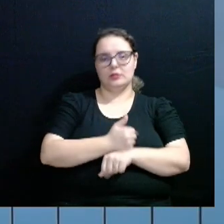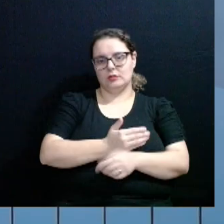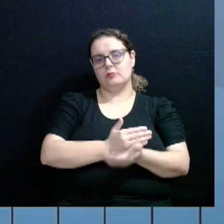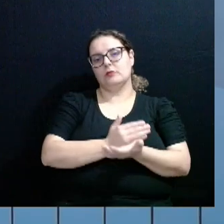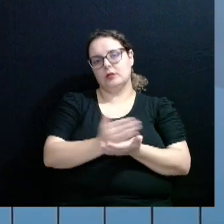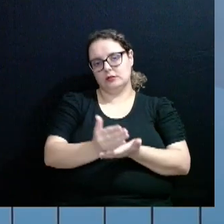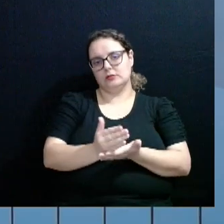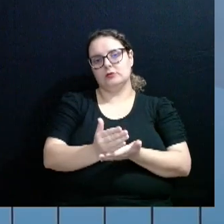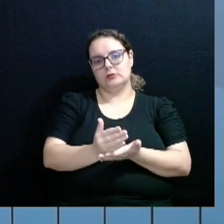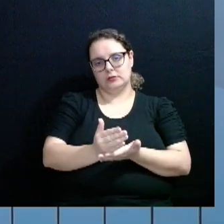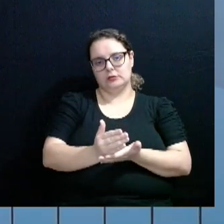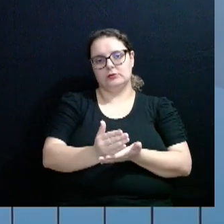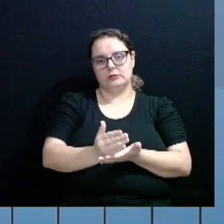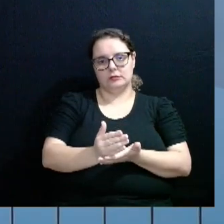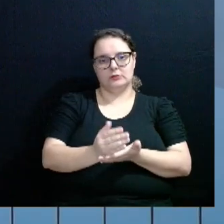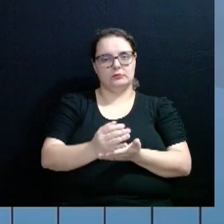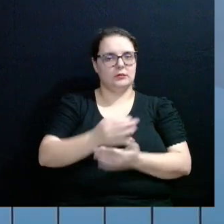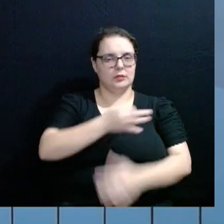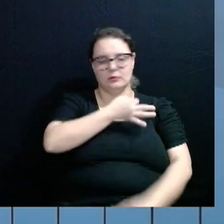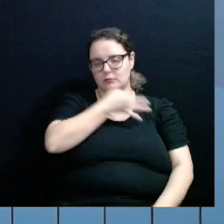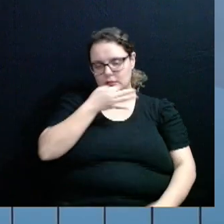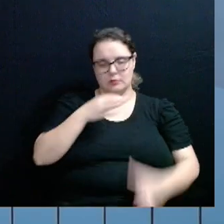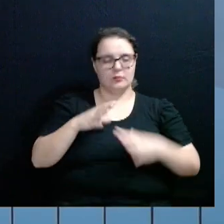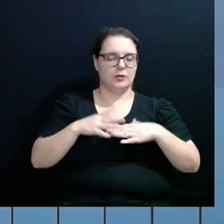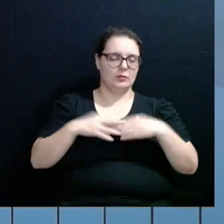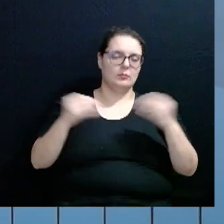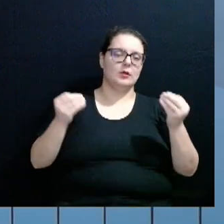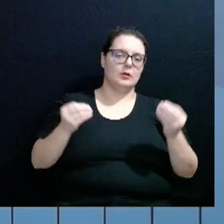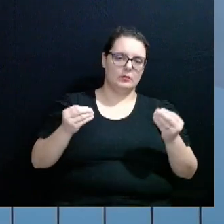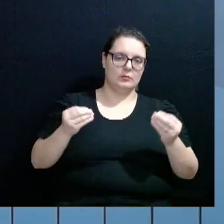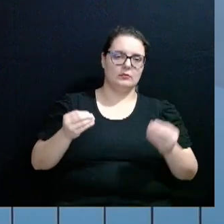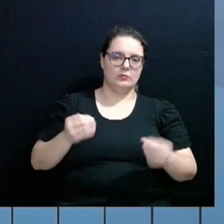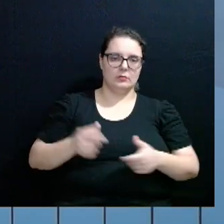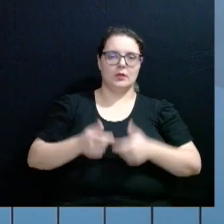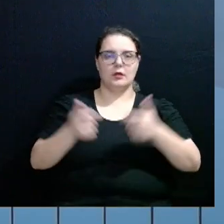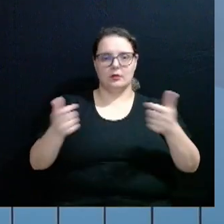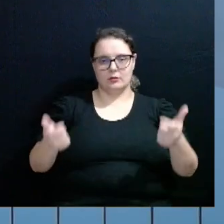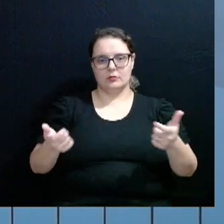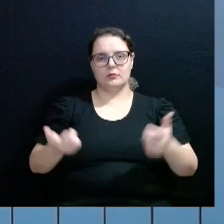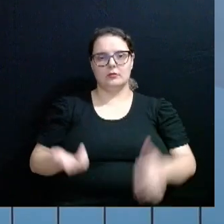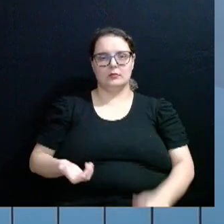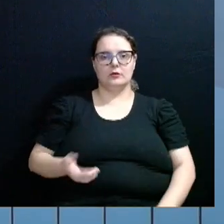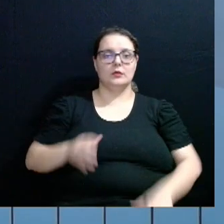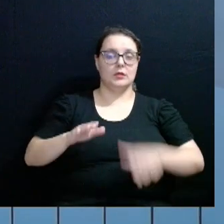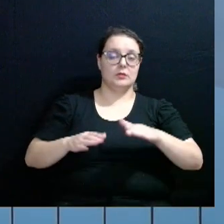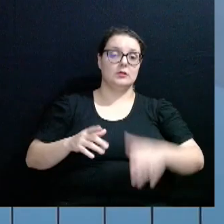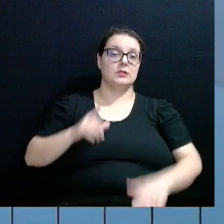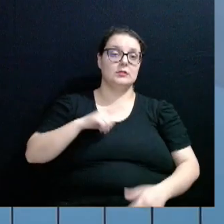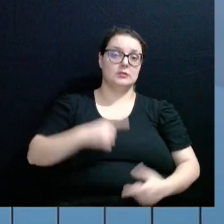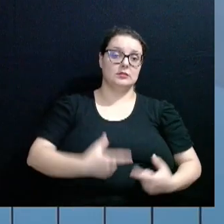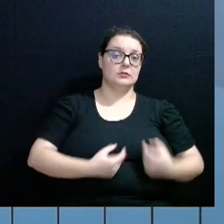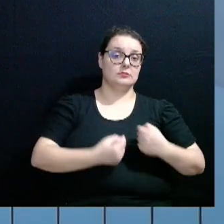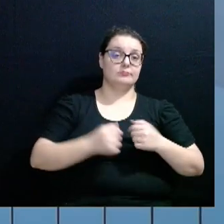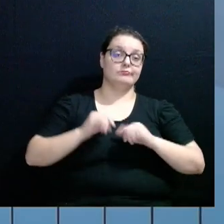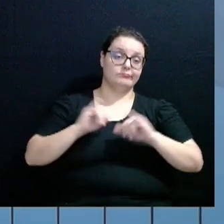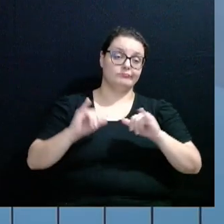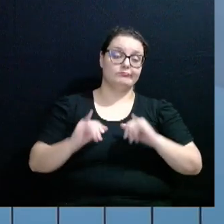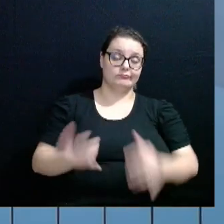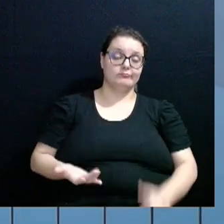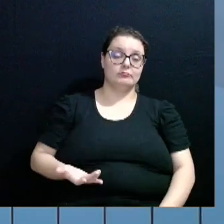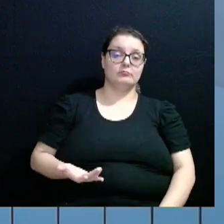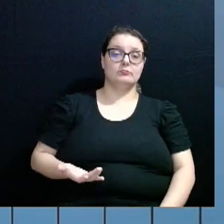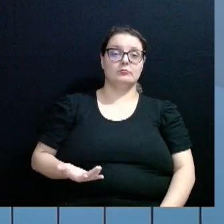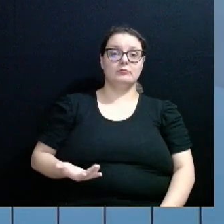tratamento bem antes, né? De você, de repente, ter aí uma notícia de que vai